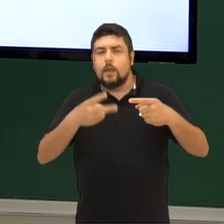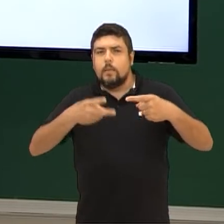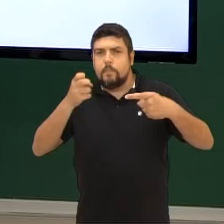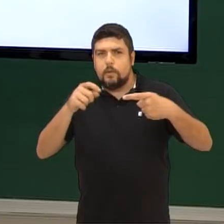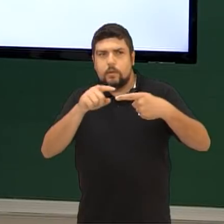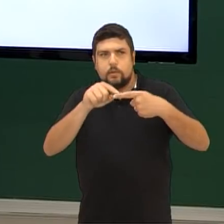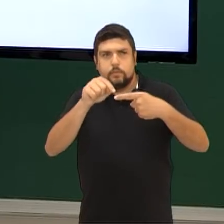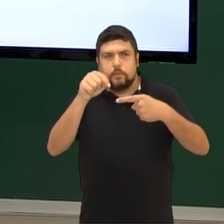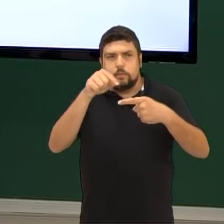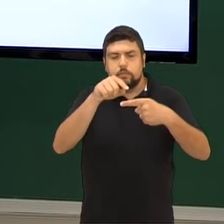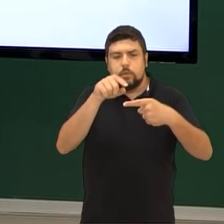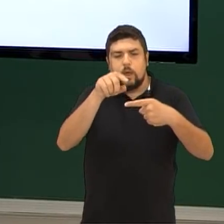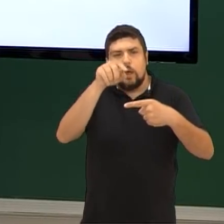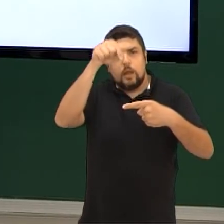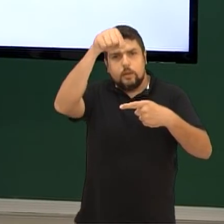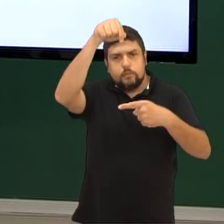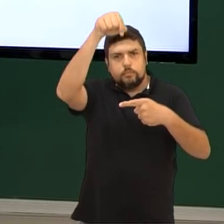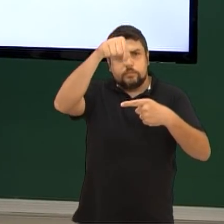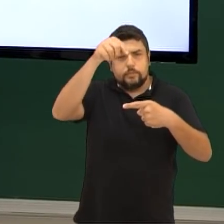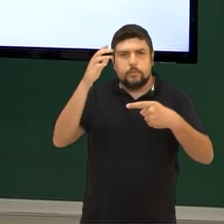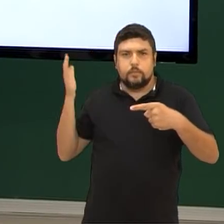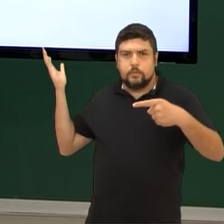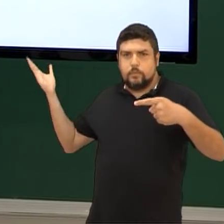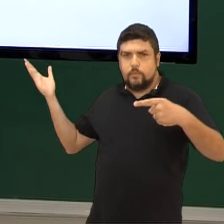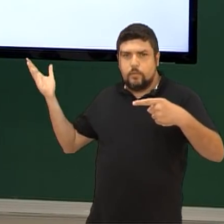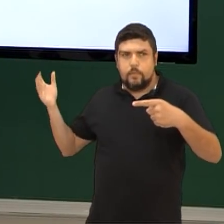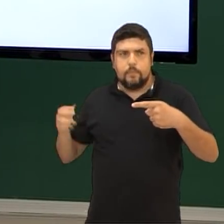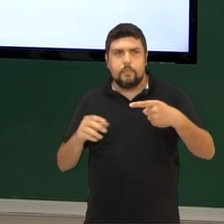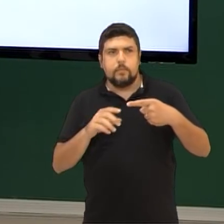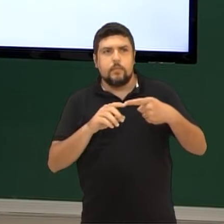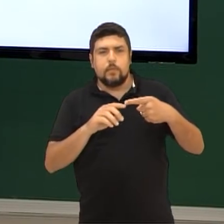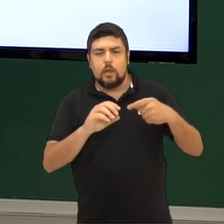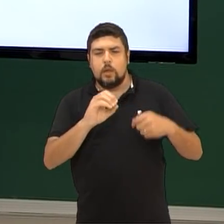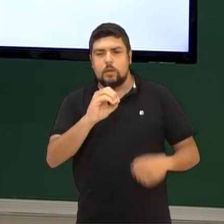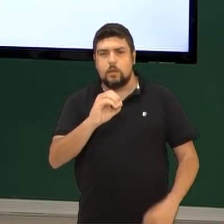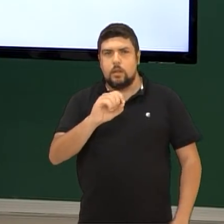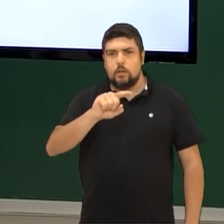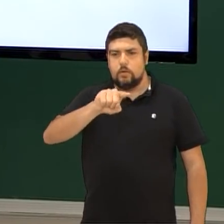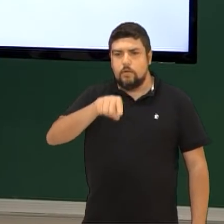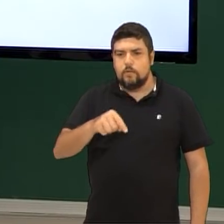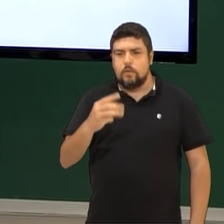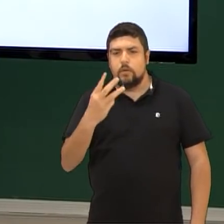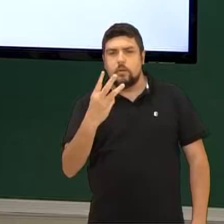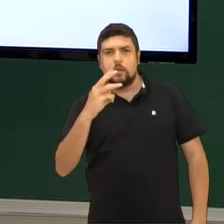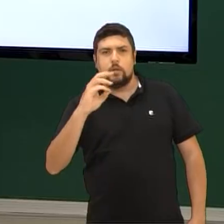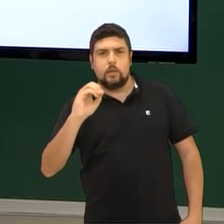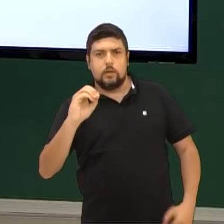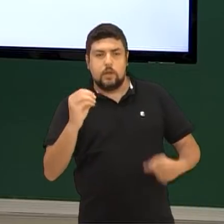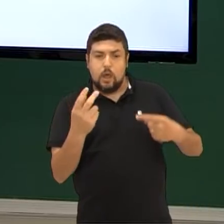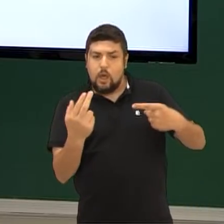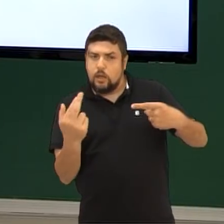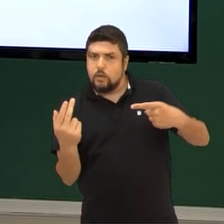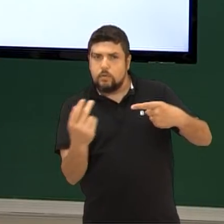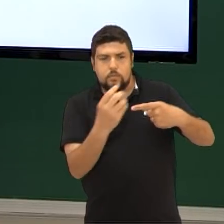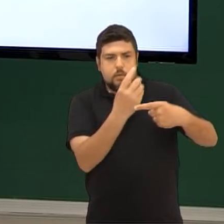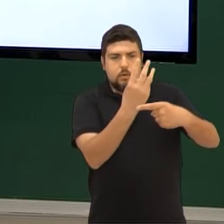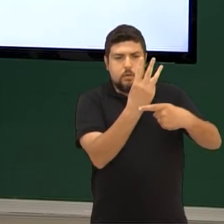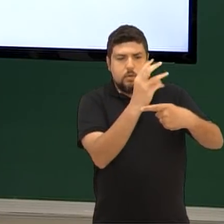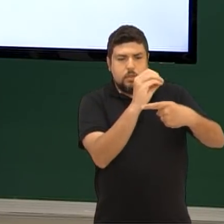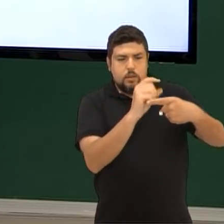ali ilustrando, seria o mesmo que 0,30 na forma decimal. E